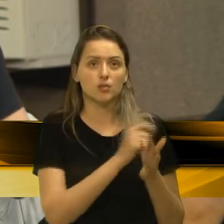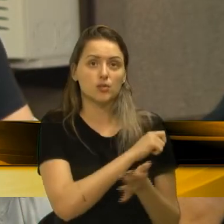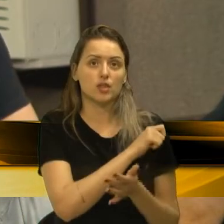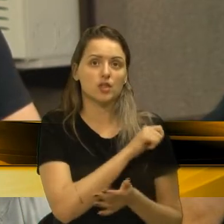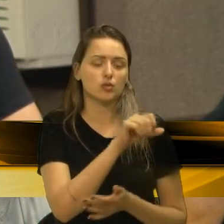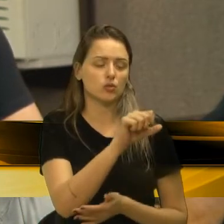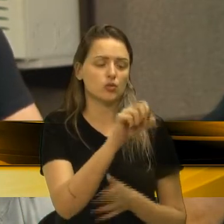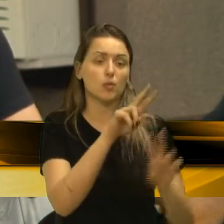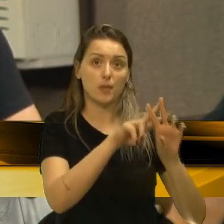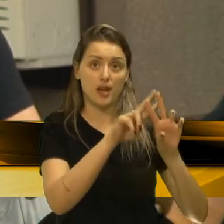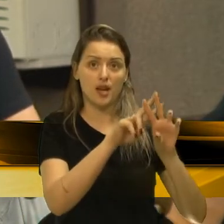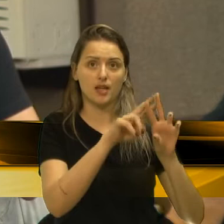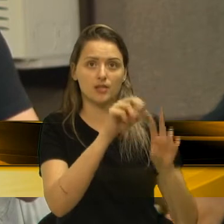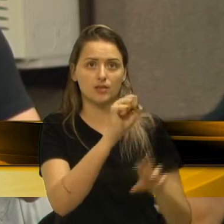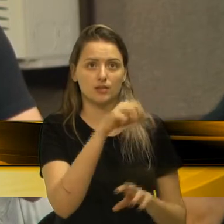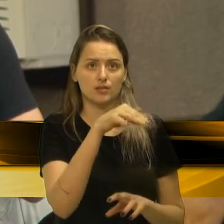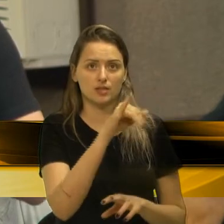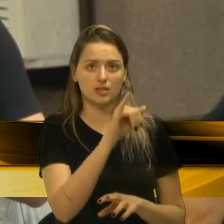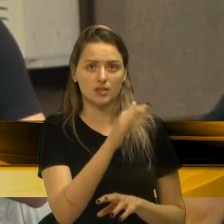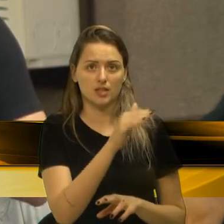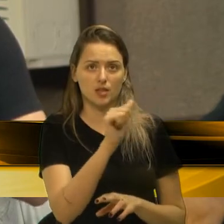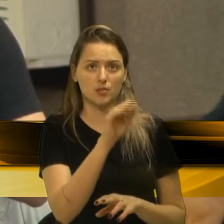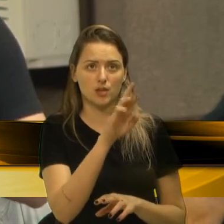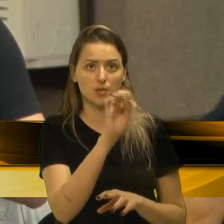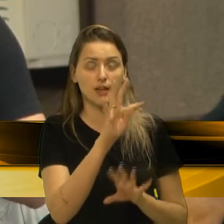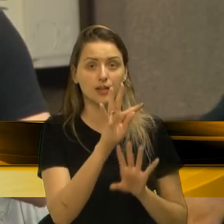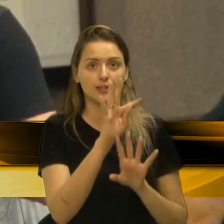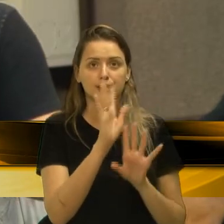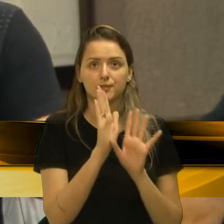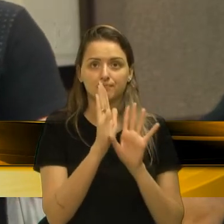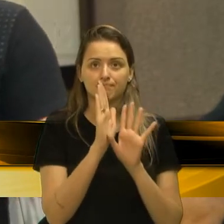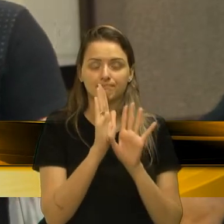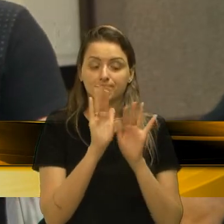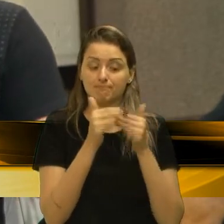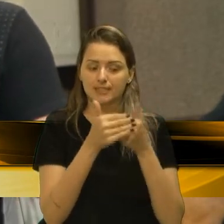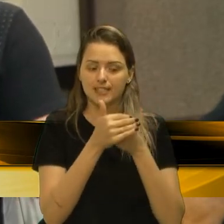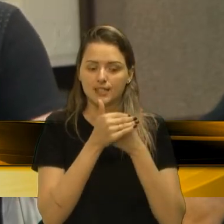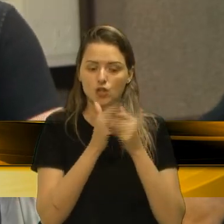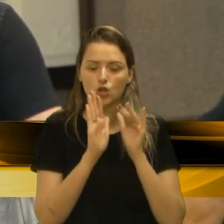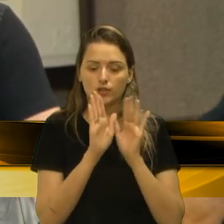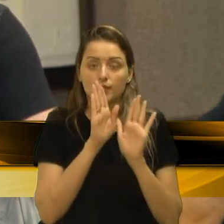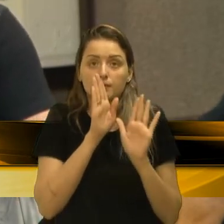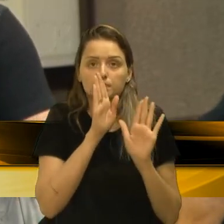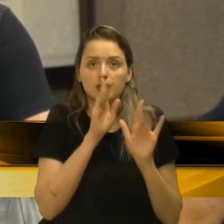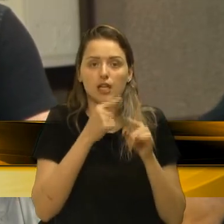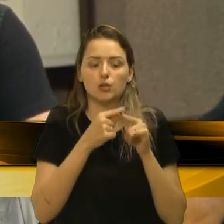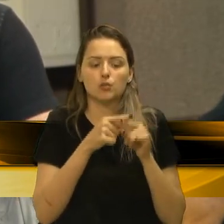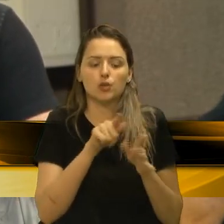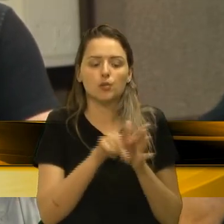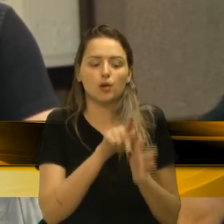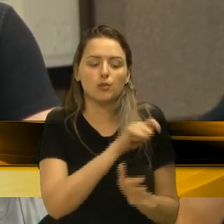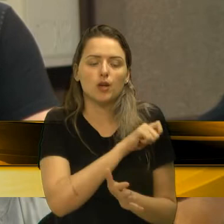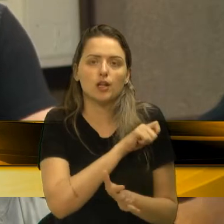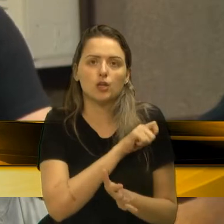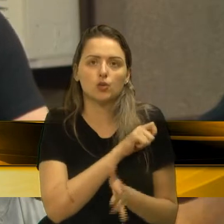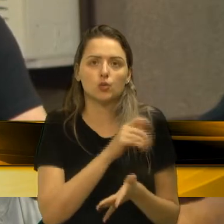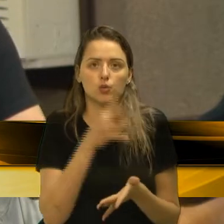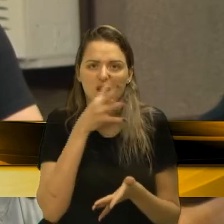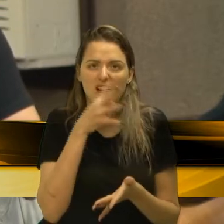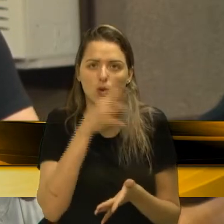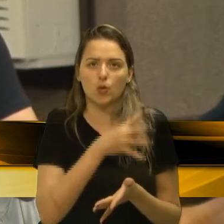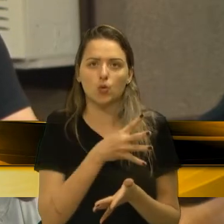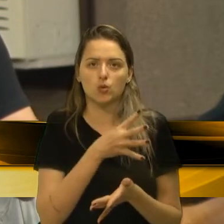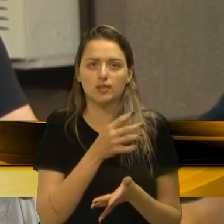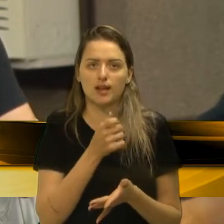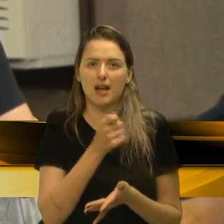professores têm que submeter a muitas questões, fechar os olhos para muitas coisas, porque são ameaçados. Crianças,